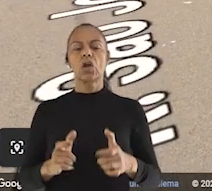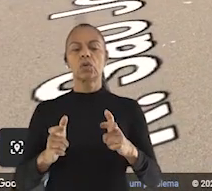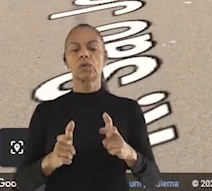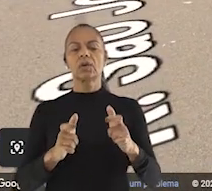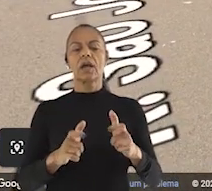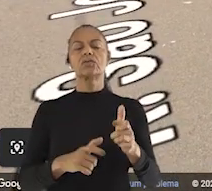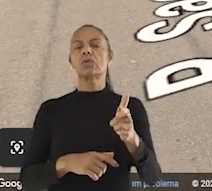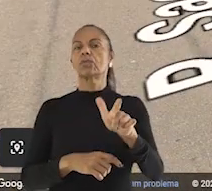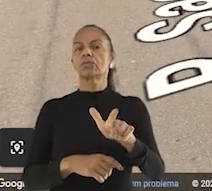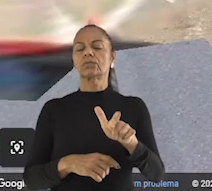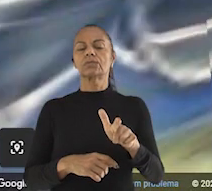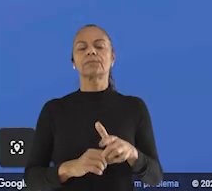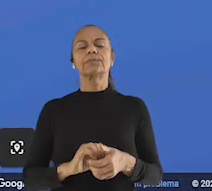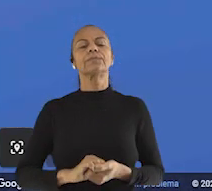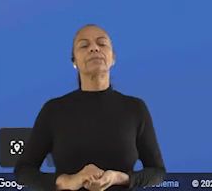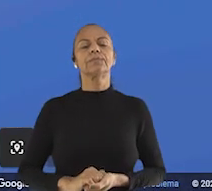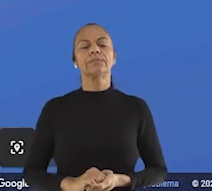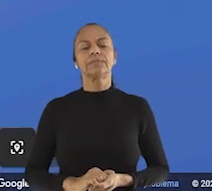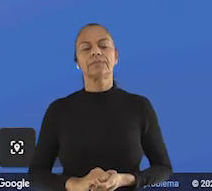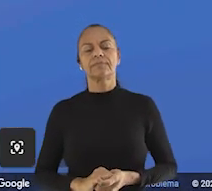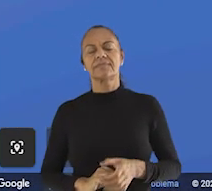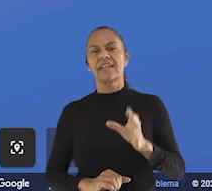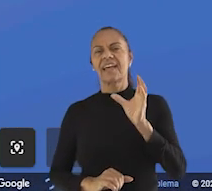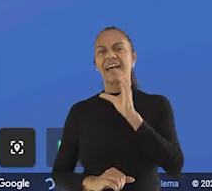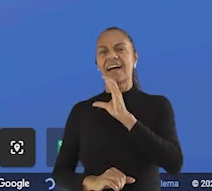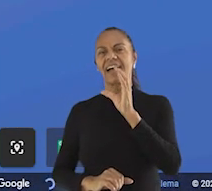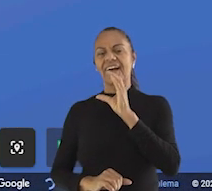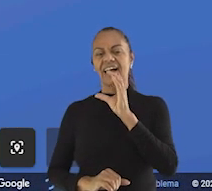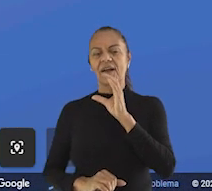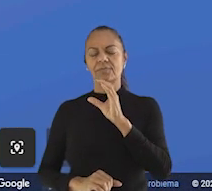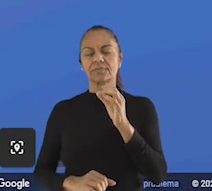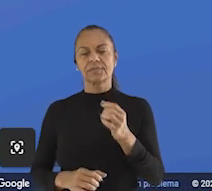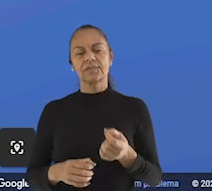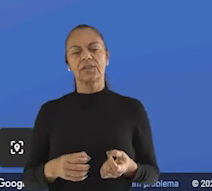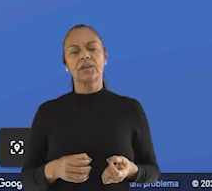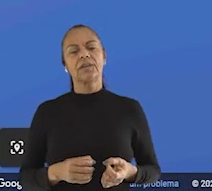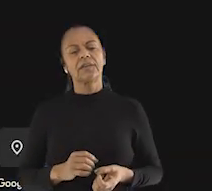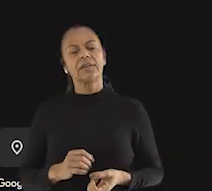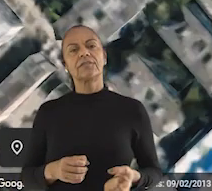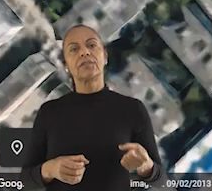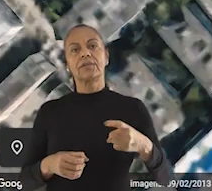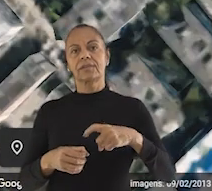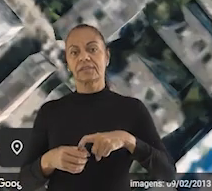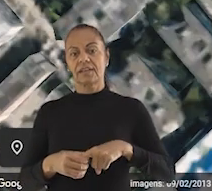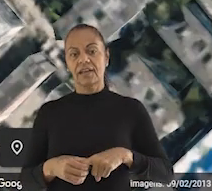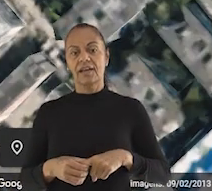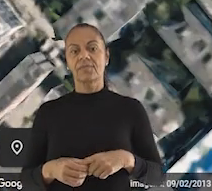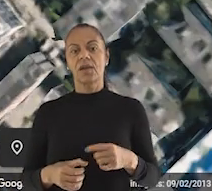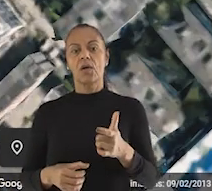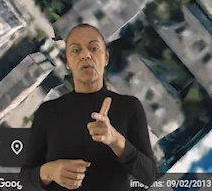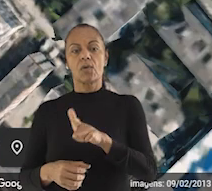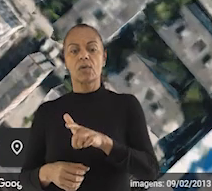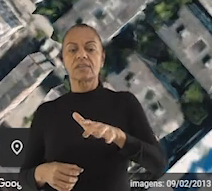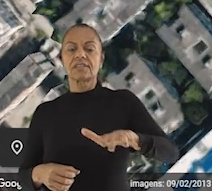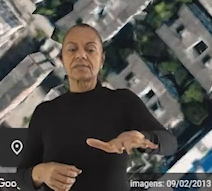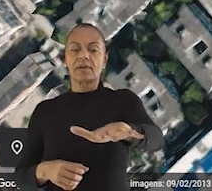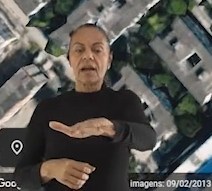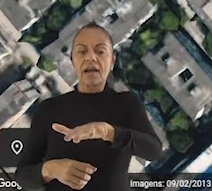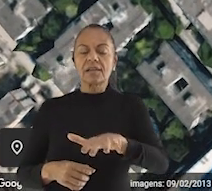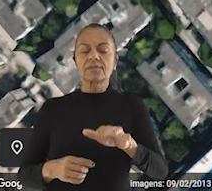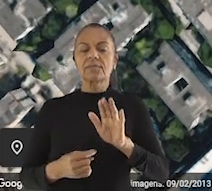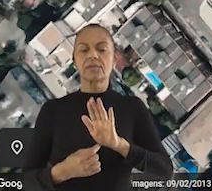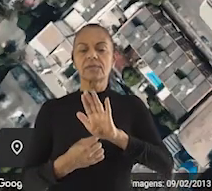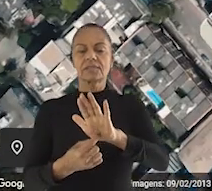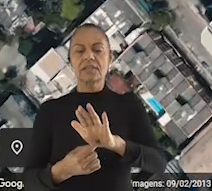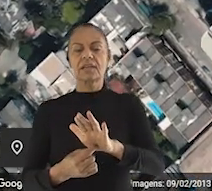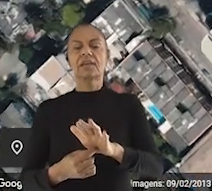por outros lugares. Vamos lá. É mais rápido voltar para mim, para eu poder ir para outro